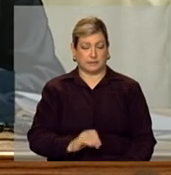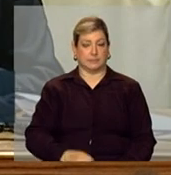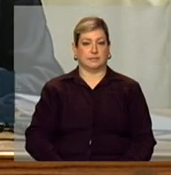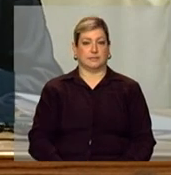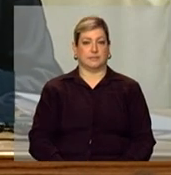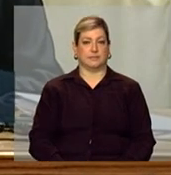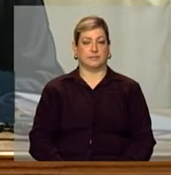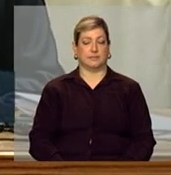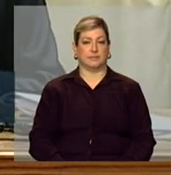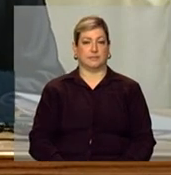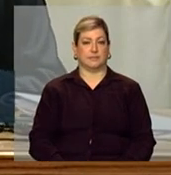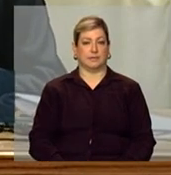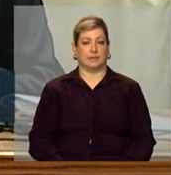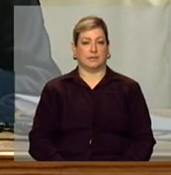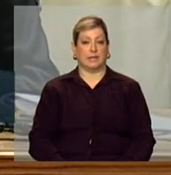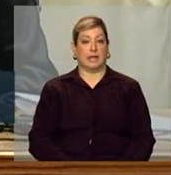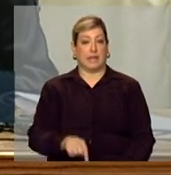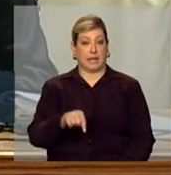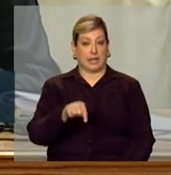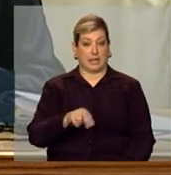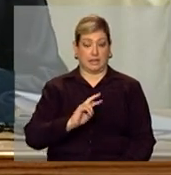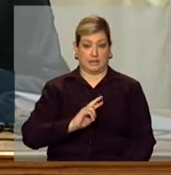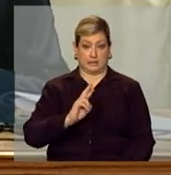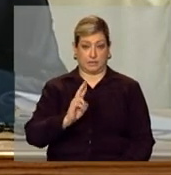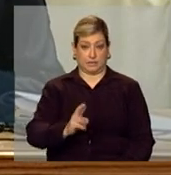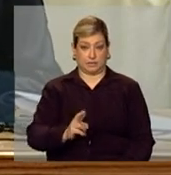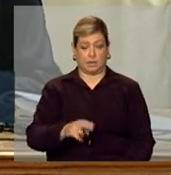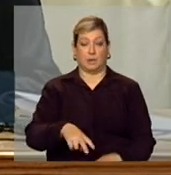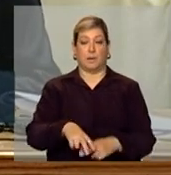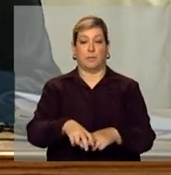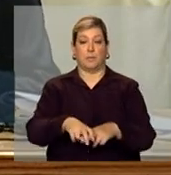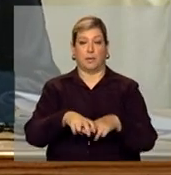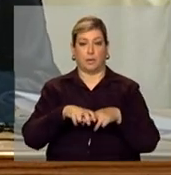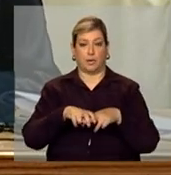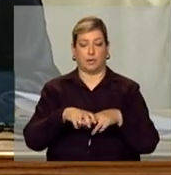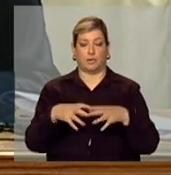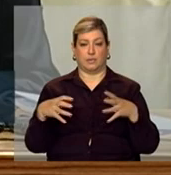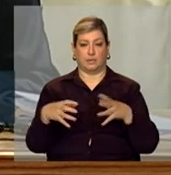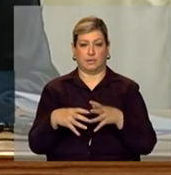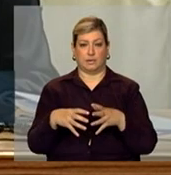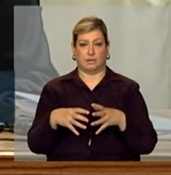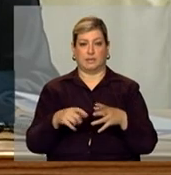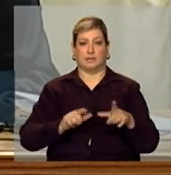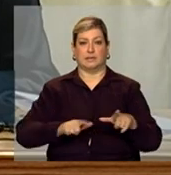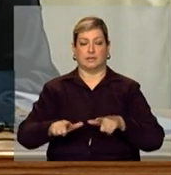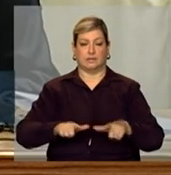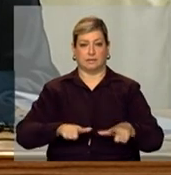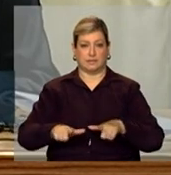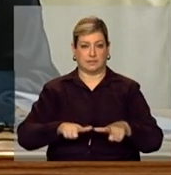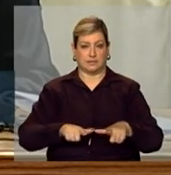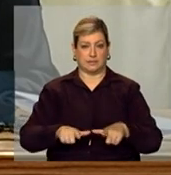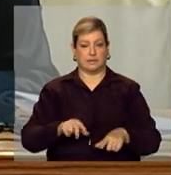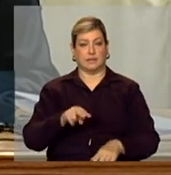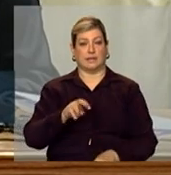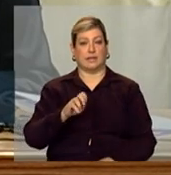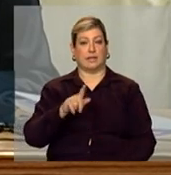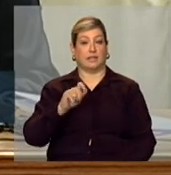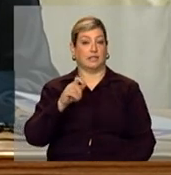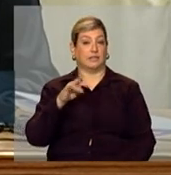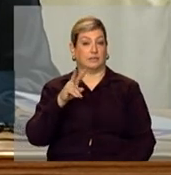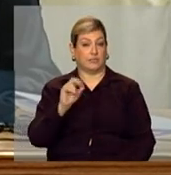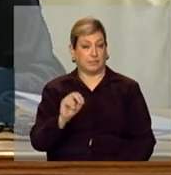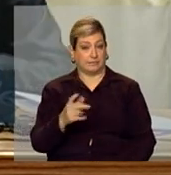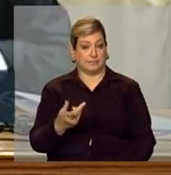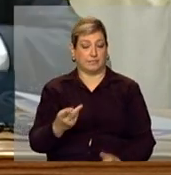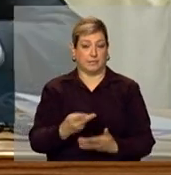0,9% o esse resultado foi influenciado pelo desempenho negativo da